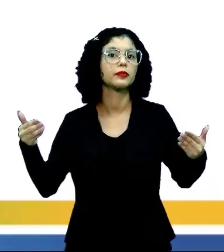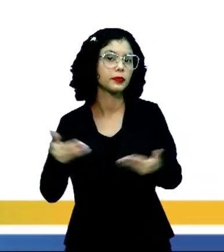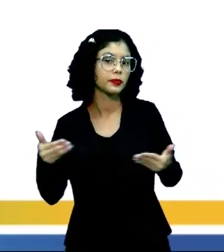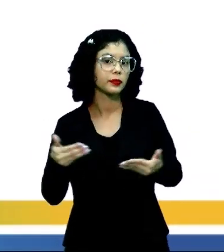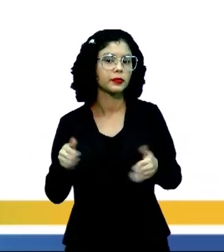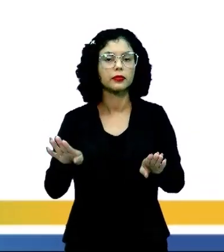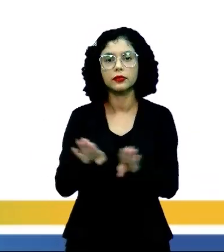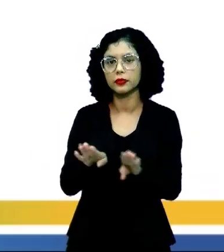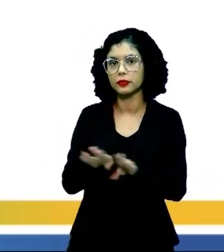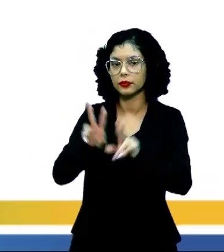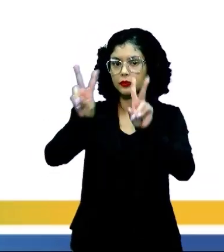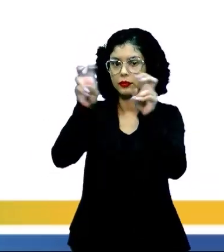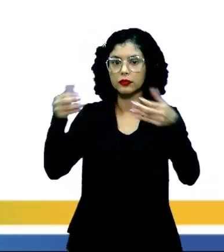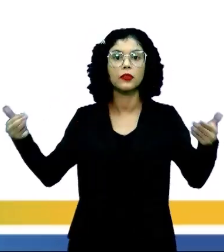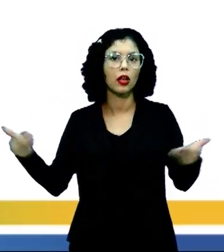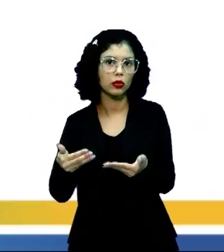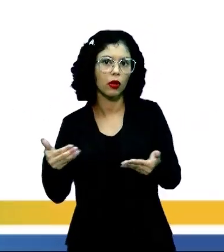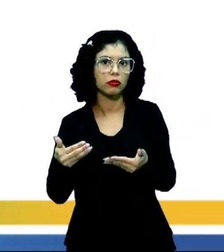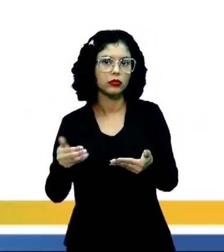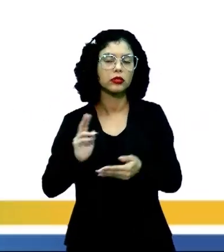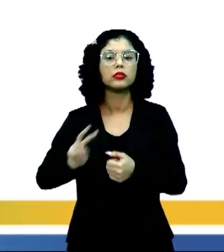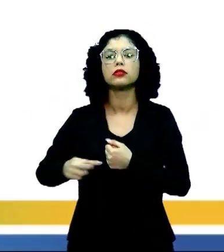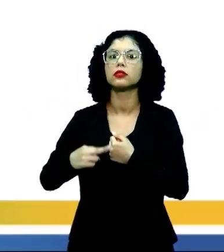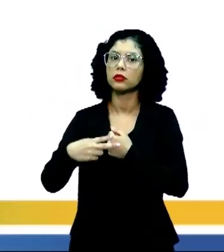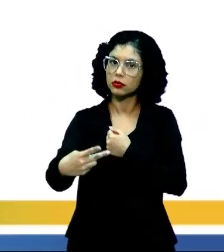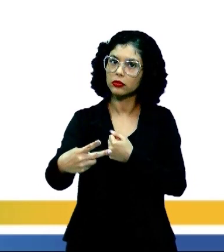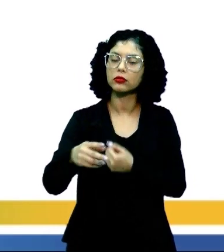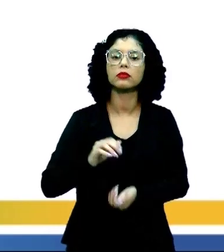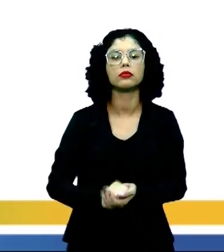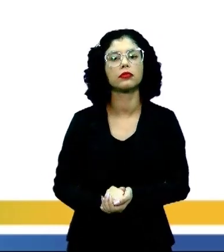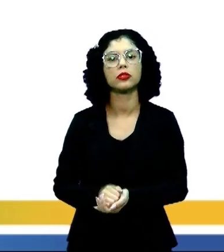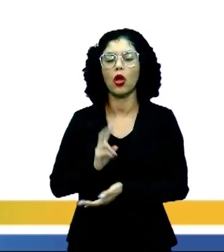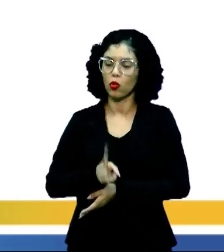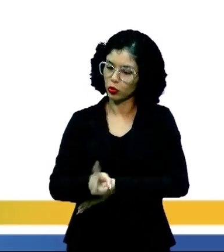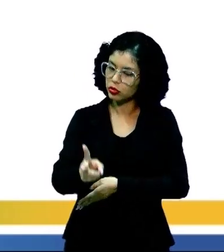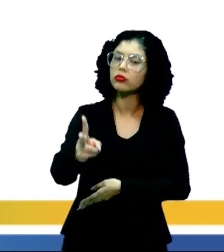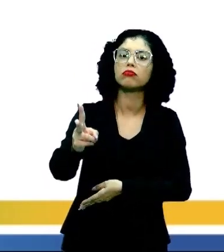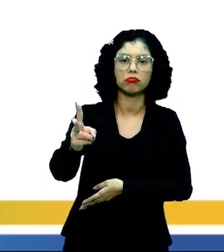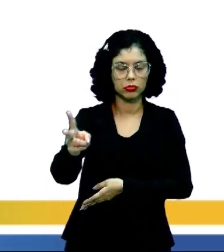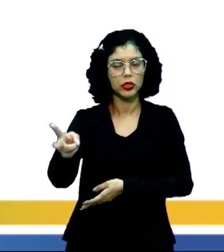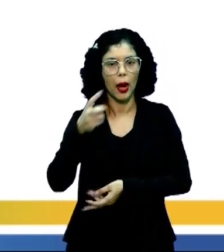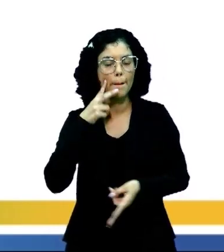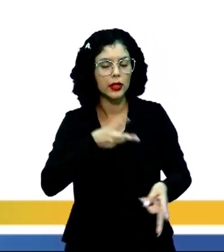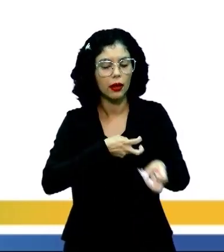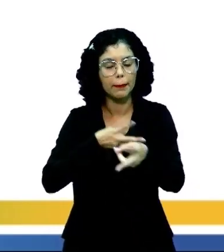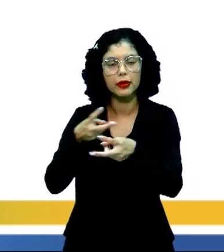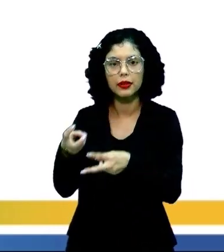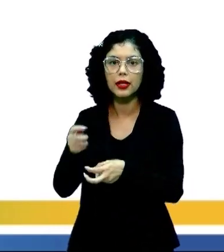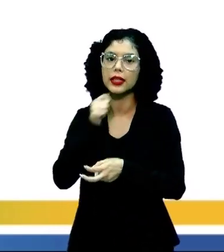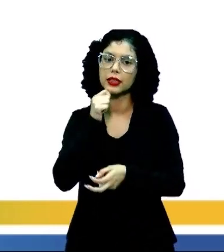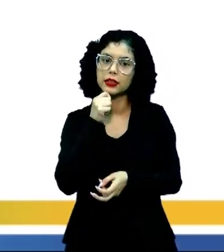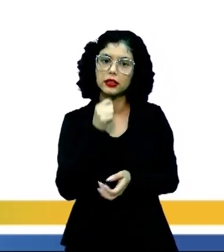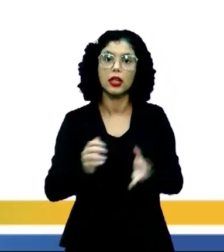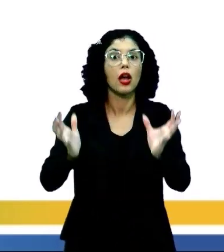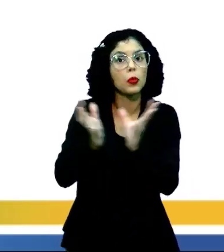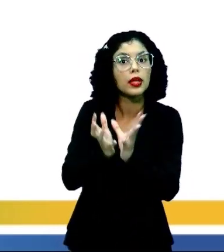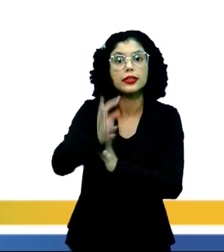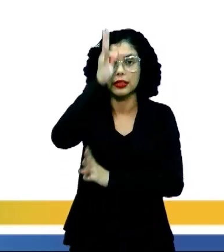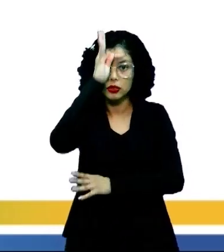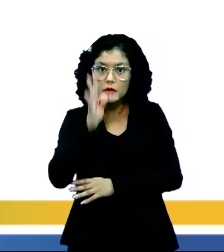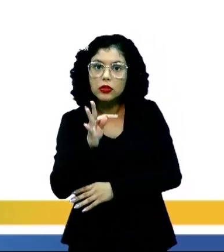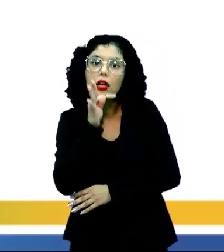O tema ele é atual e recorrente, não é? Se você observar, as comunidades